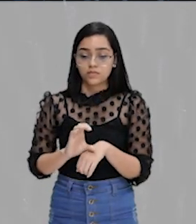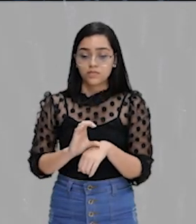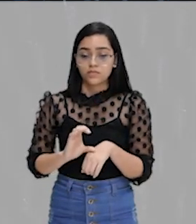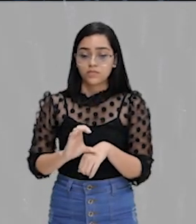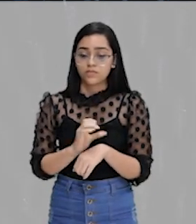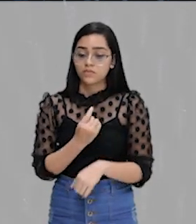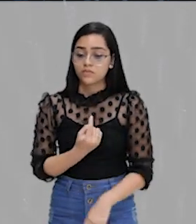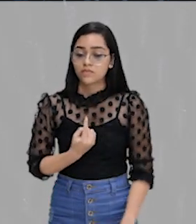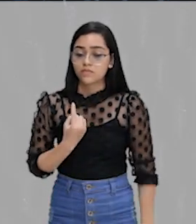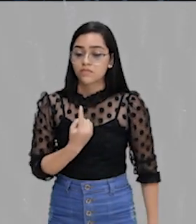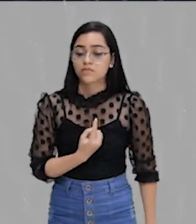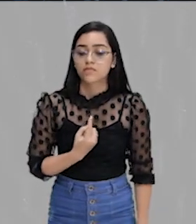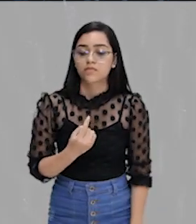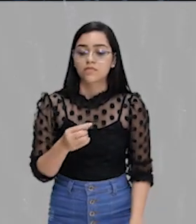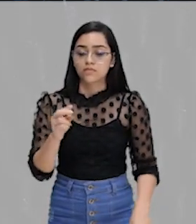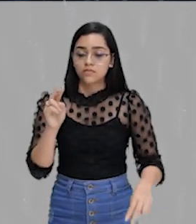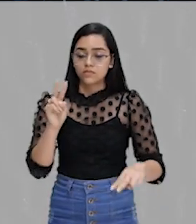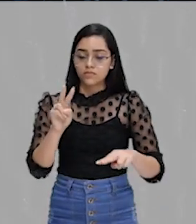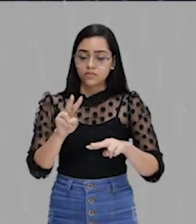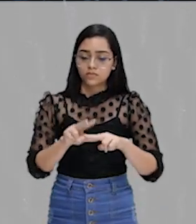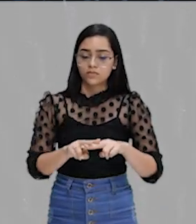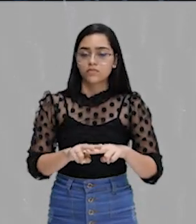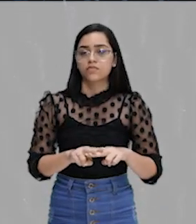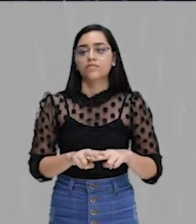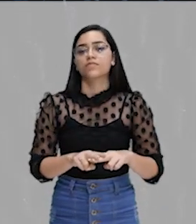individuais, prisões,